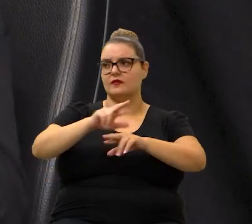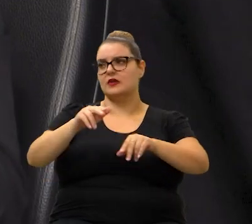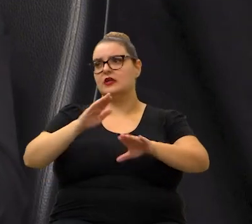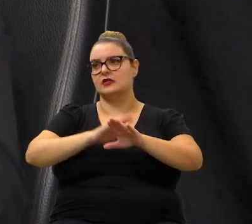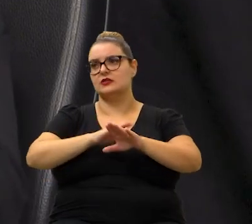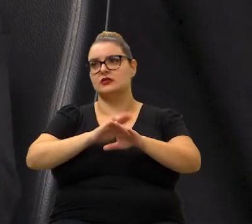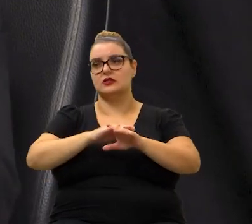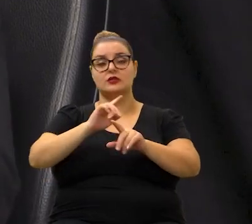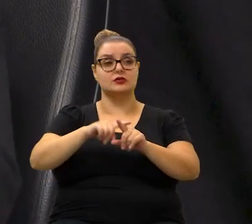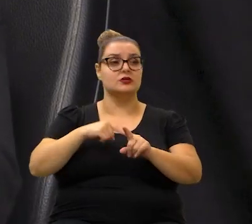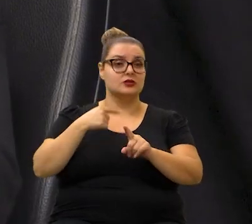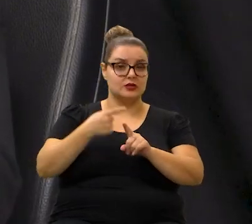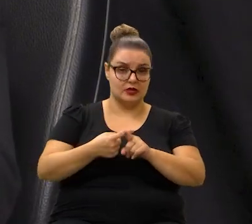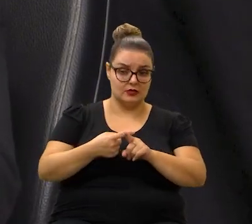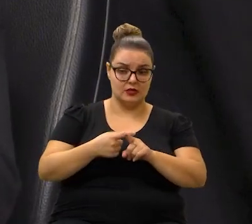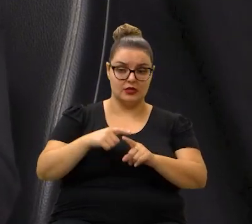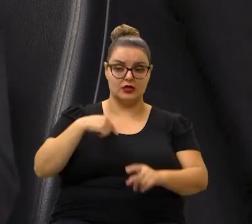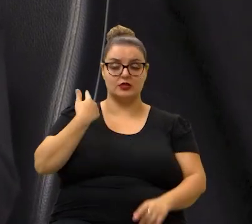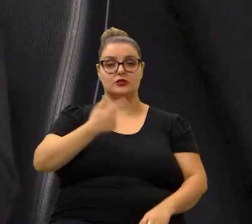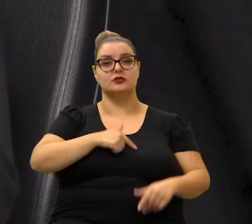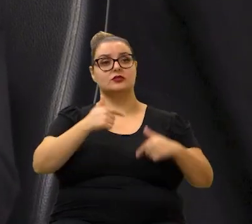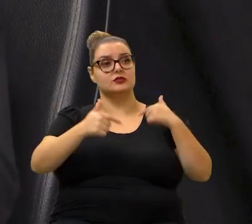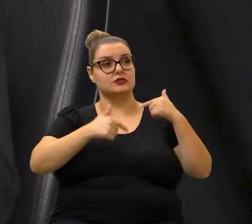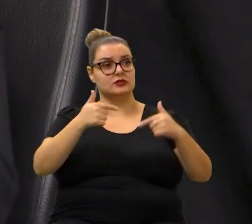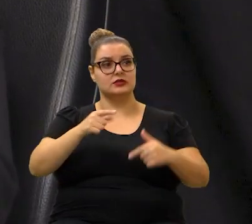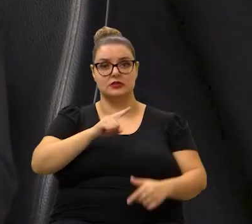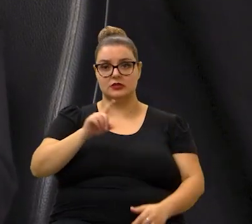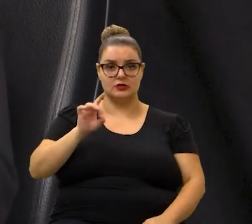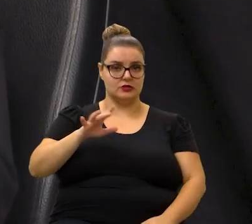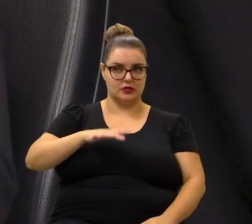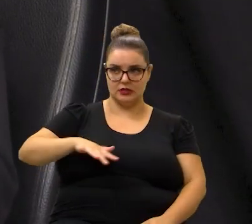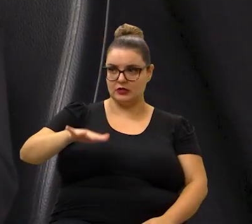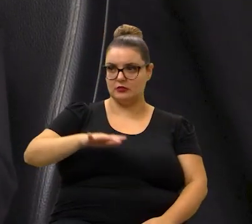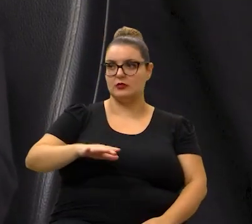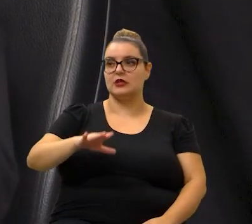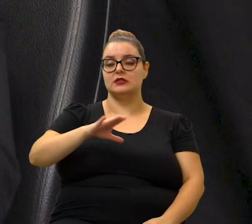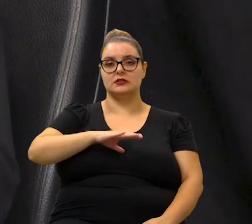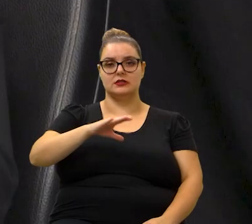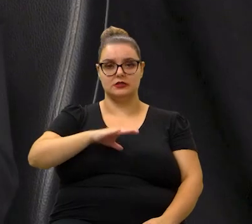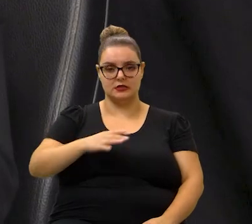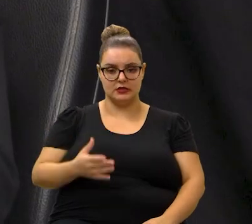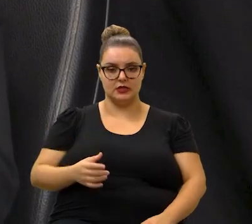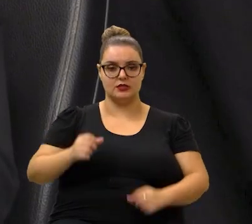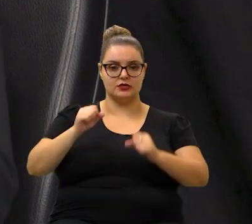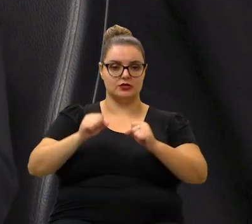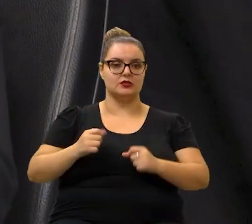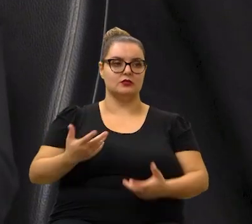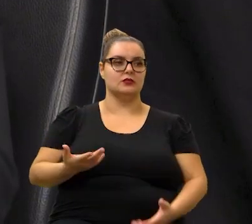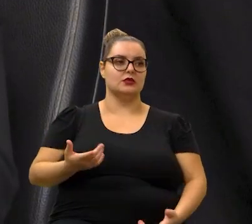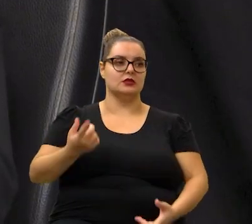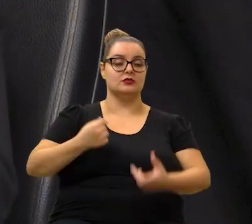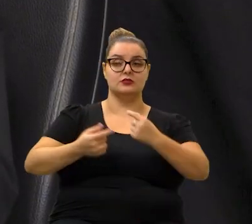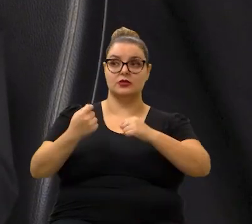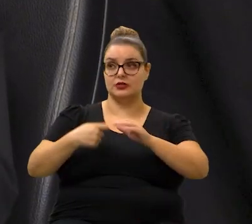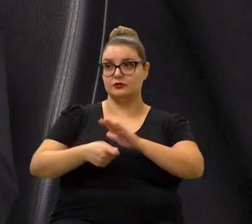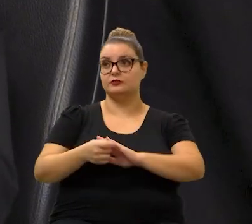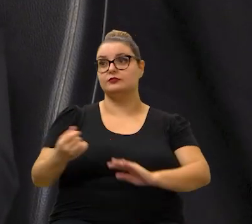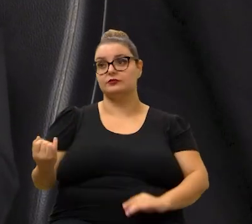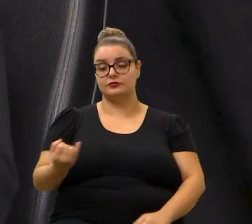ações positivas que nós estamos trabalhando não só na região mas na cidade podendo destinar verbas